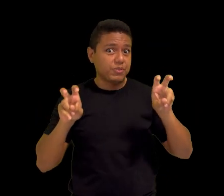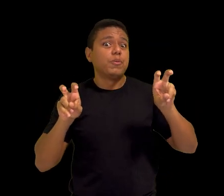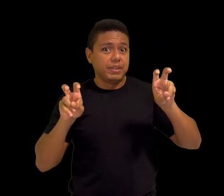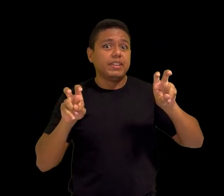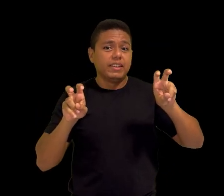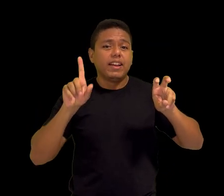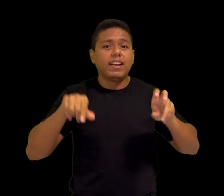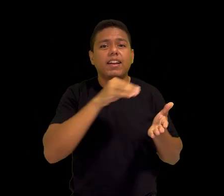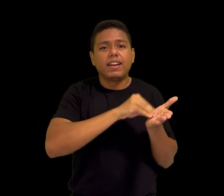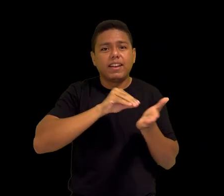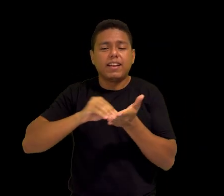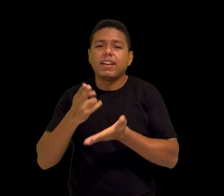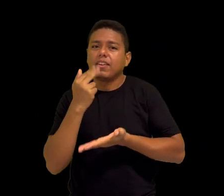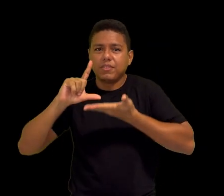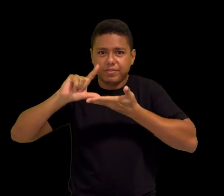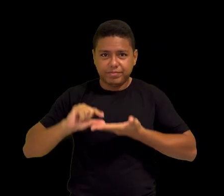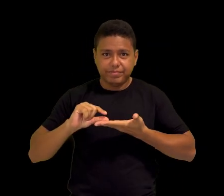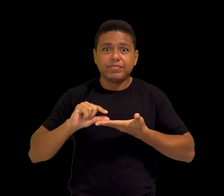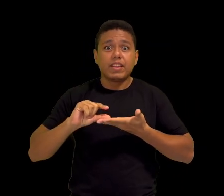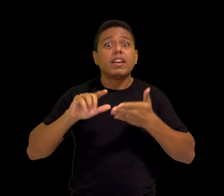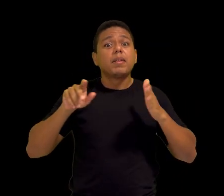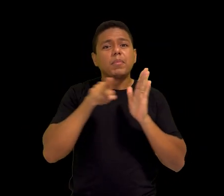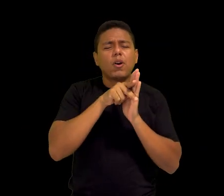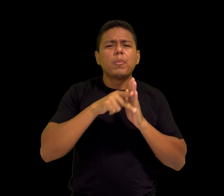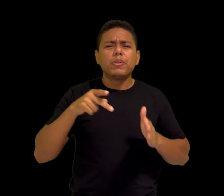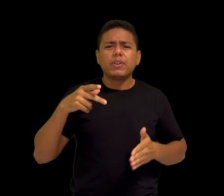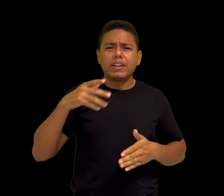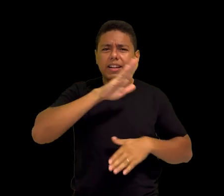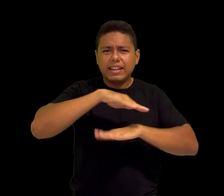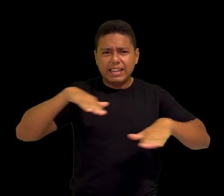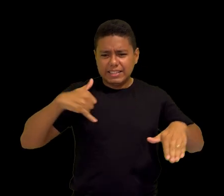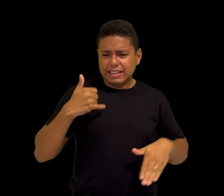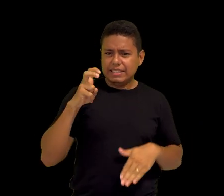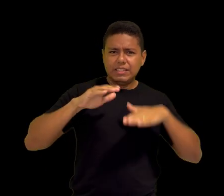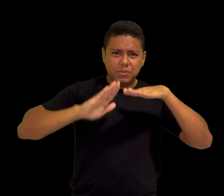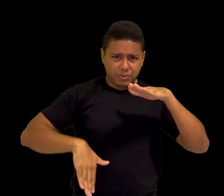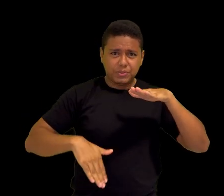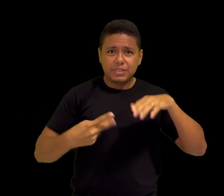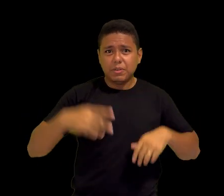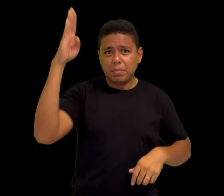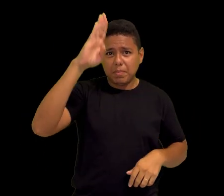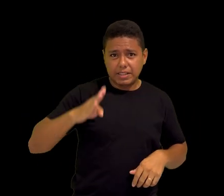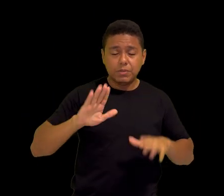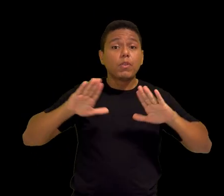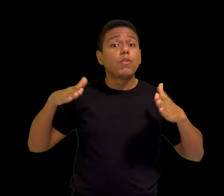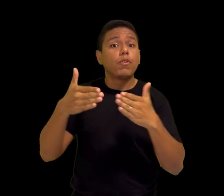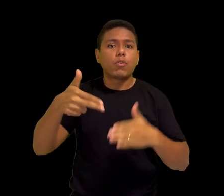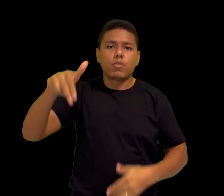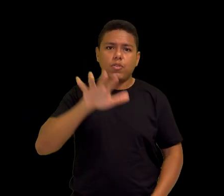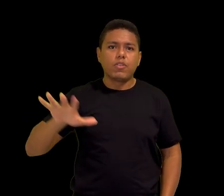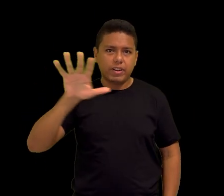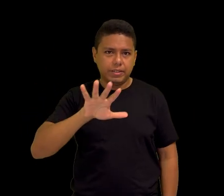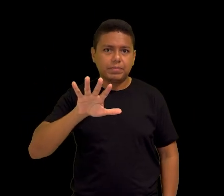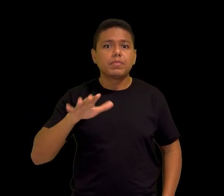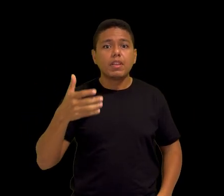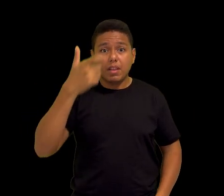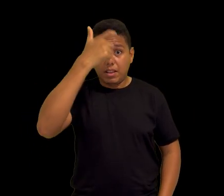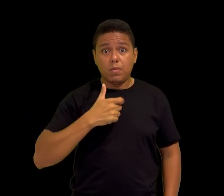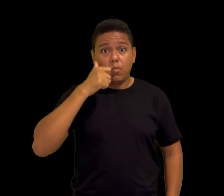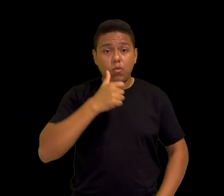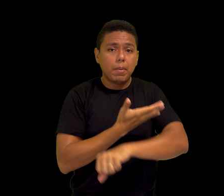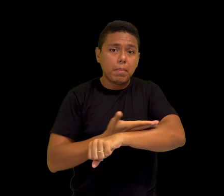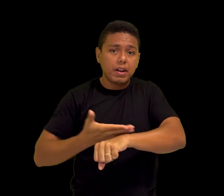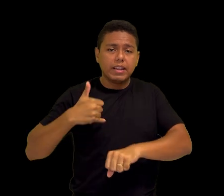de deficiência de micronutrientes em crianças brasileiras menores de 5 anos, com ênfase para o Nordeste. Eu sou uma mulher branca, de meia